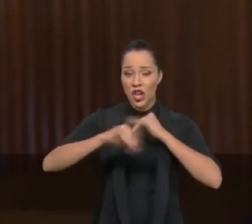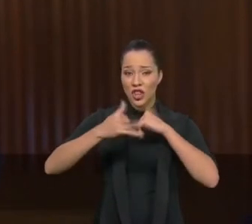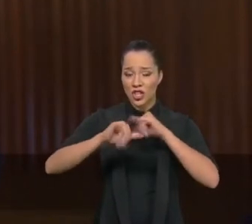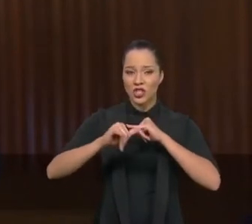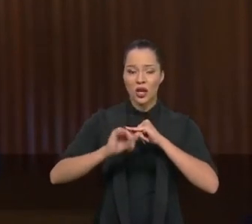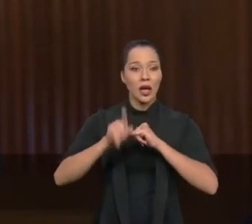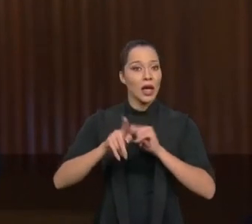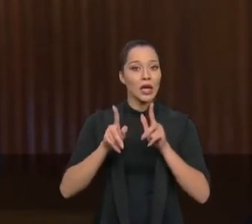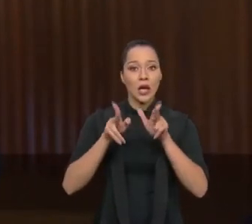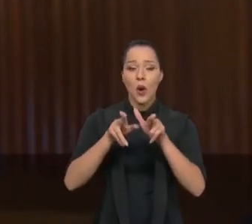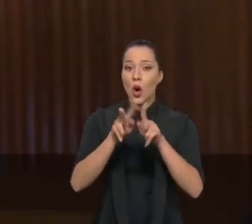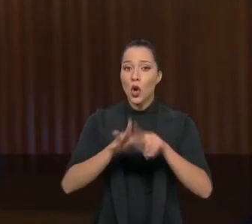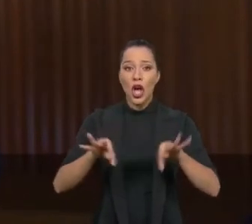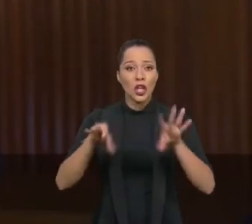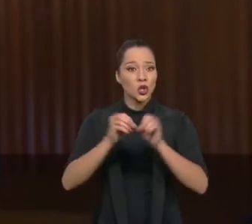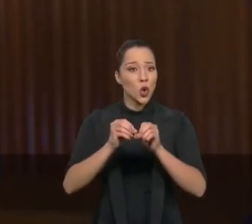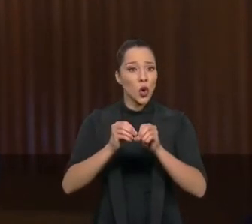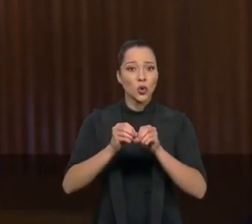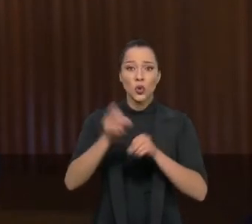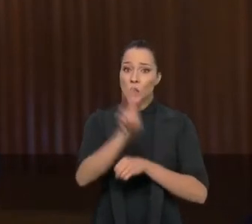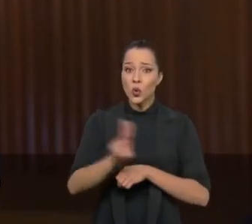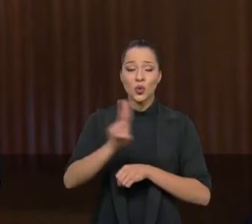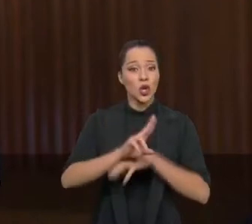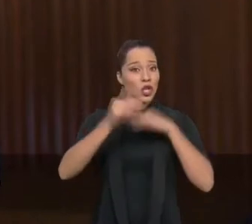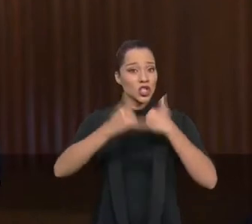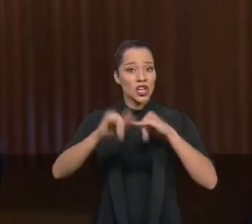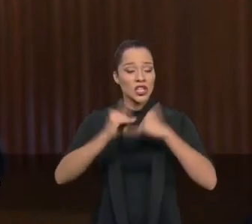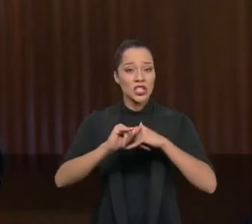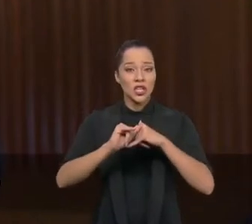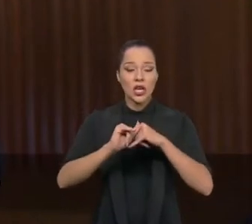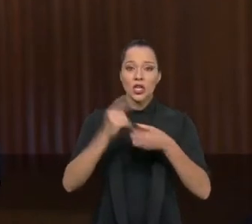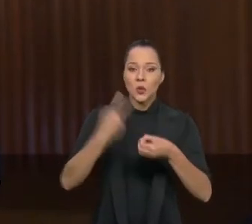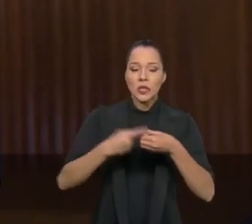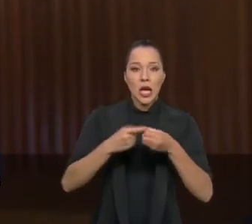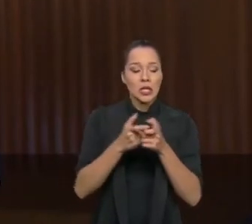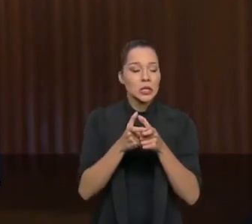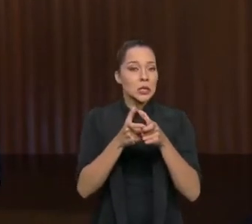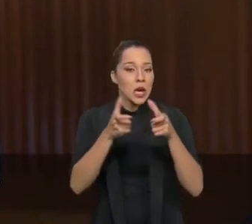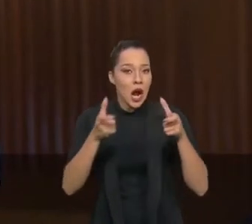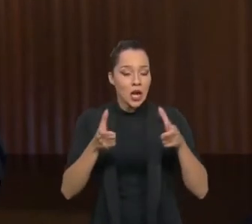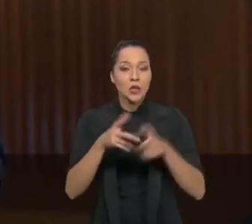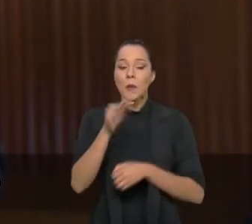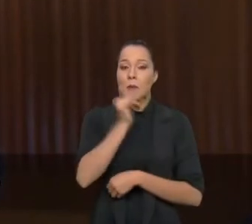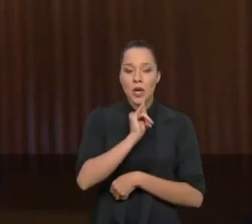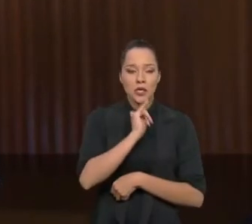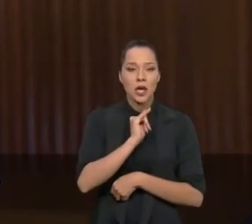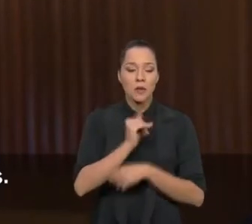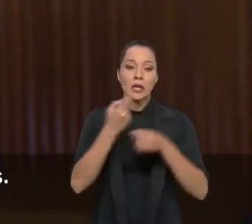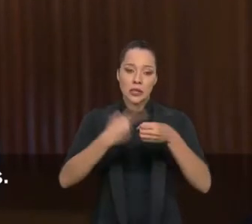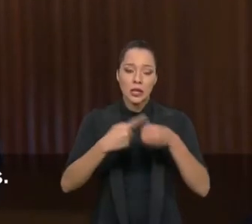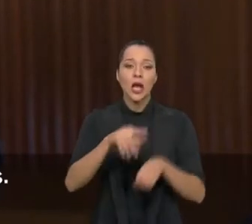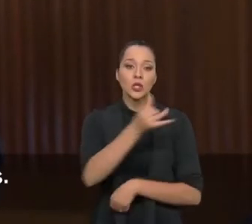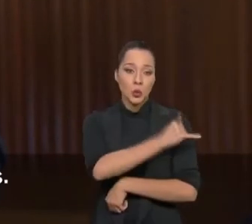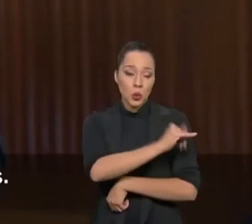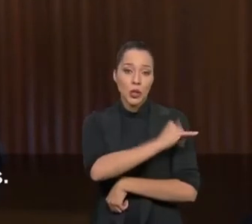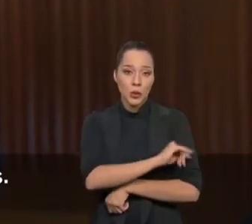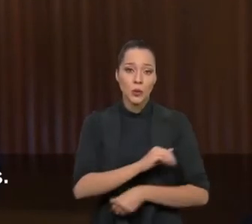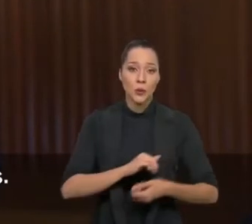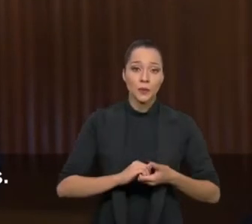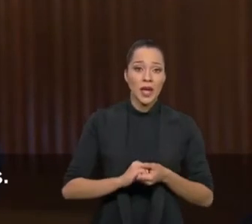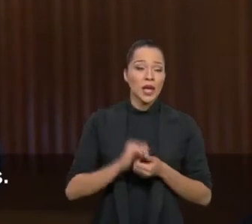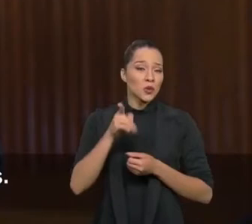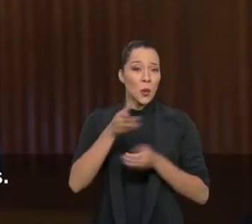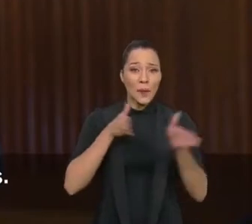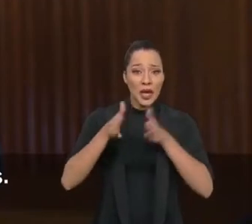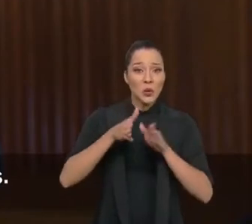equivale a todo o consumo de energia de uma grande cidade, como, por exemplo, o Rio de